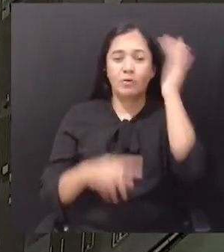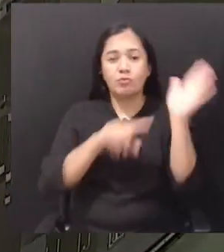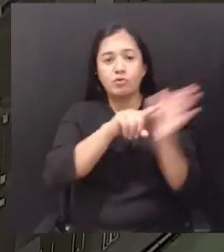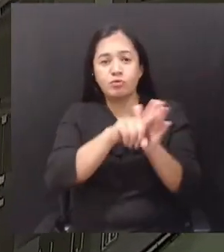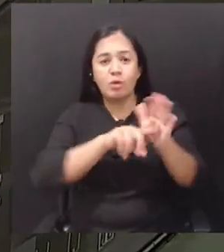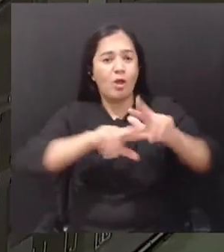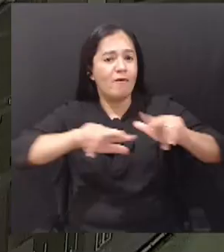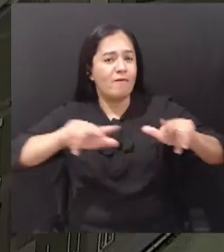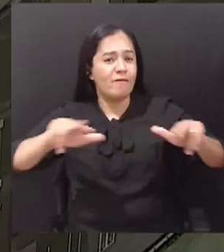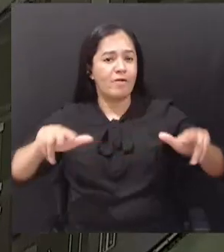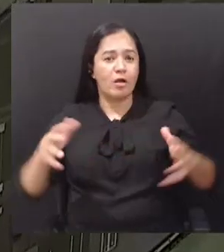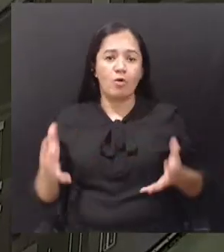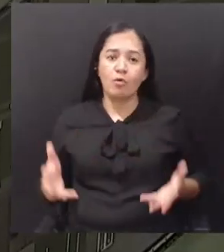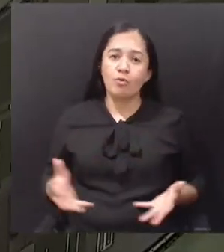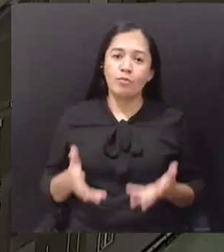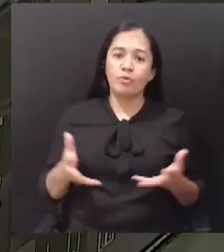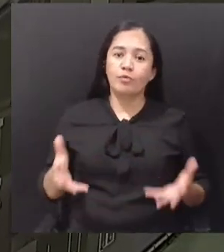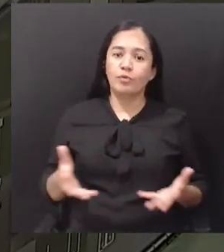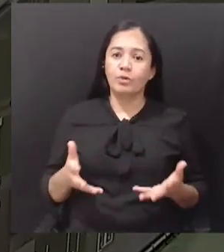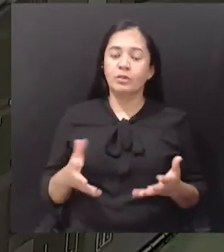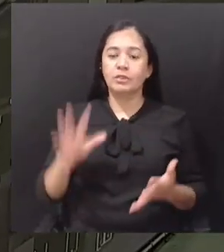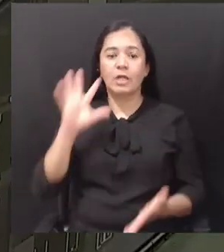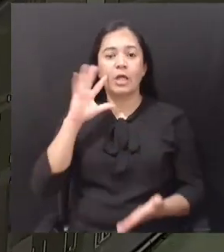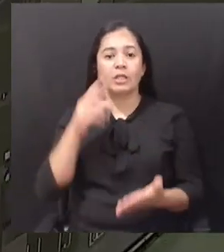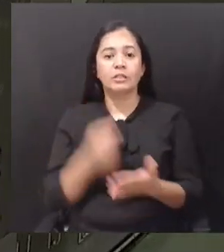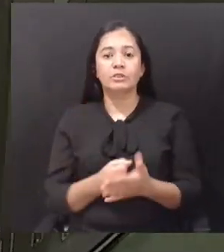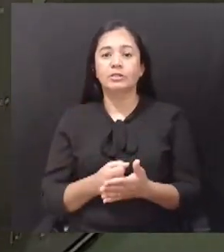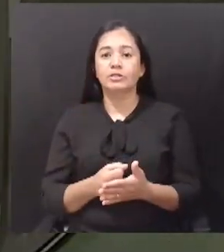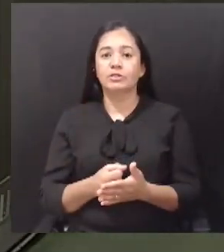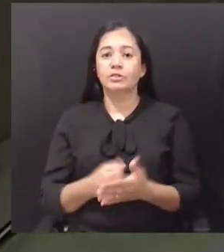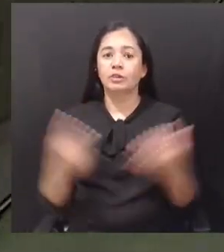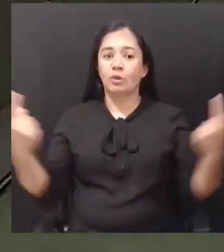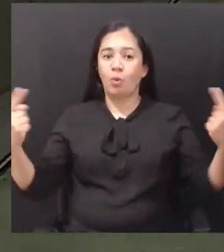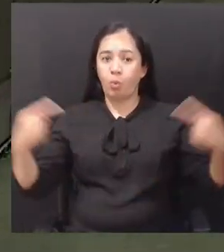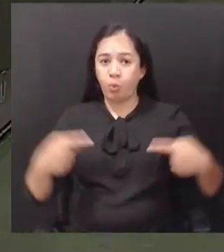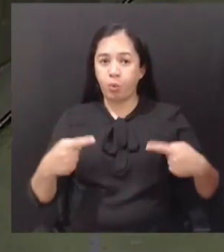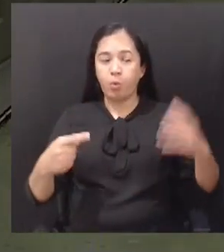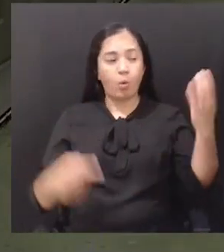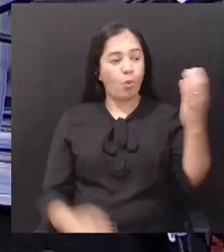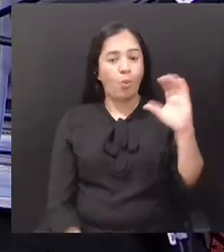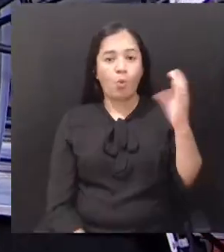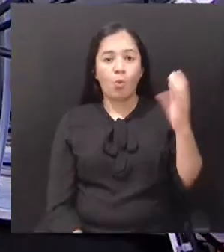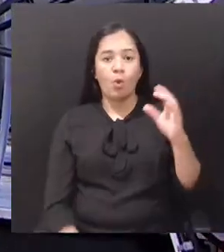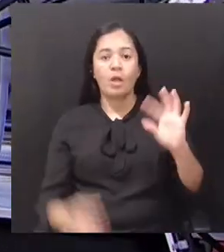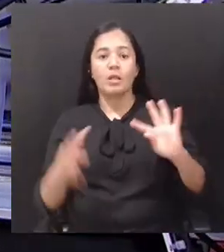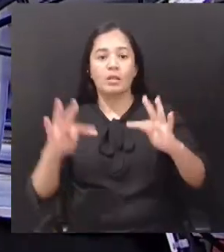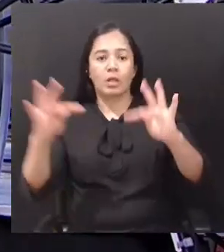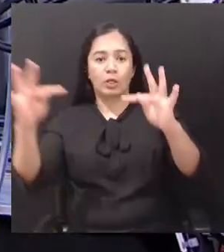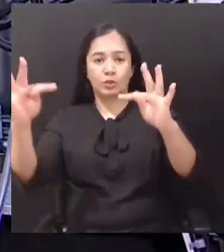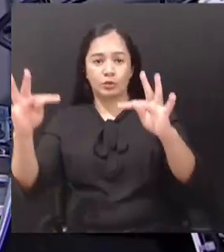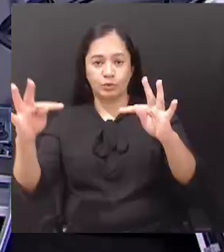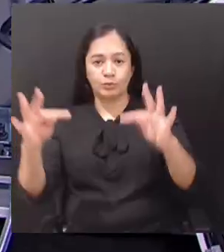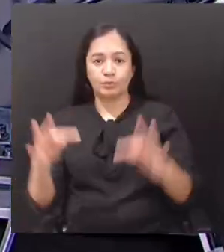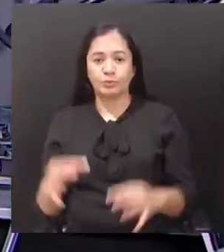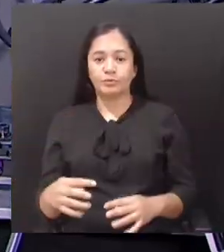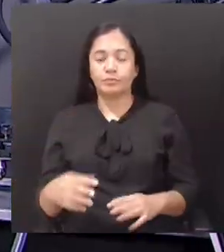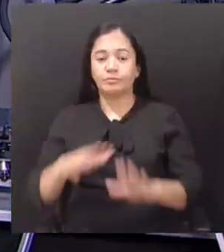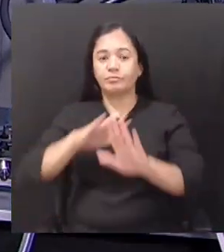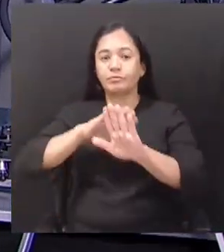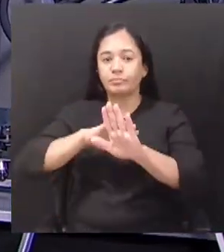contribuindo para a solução de grandes desafios científicos e tecnológicos. Por trás dessa